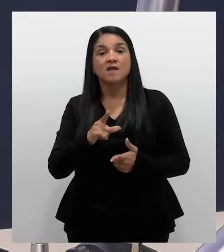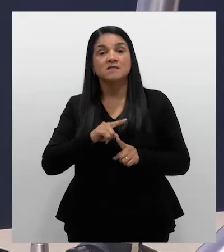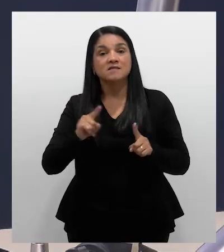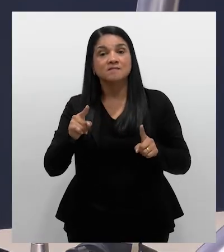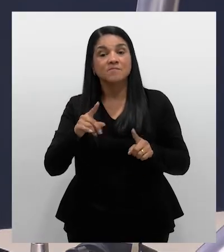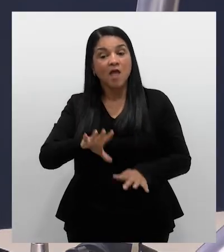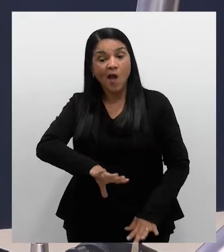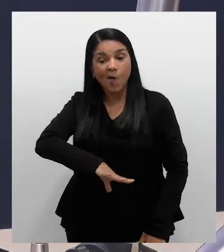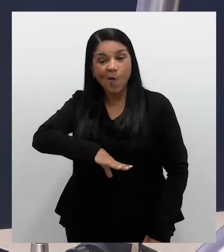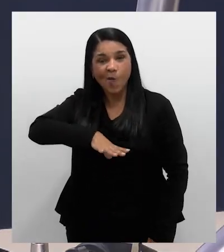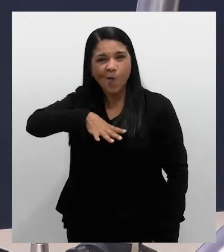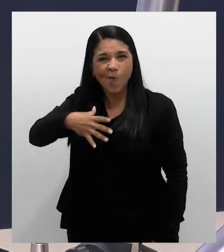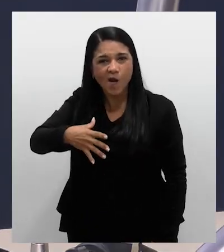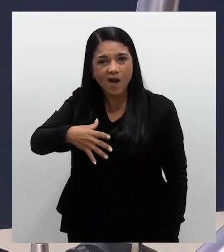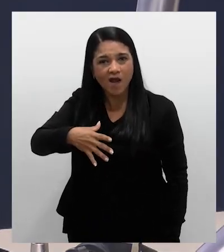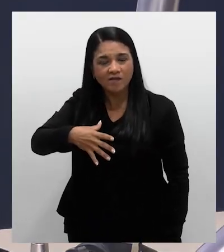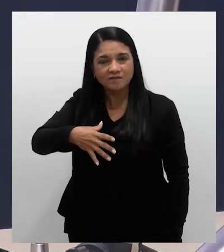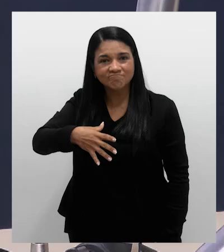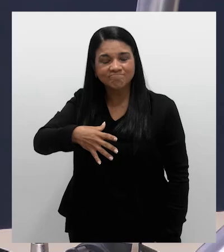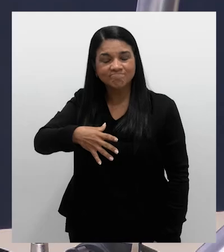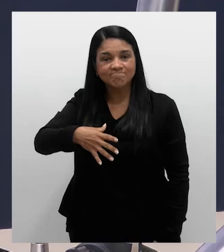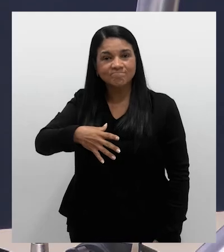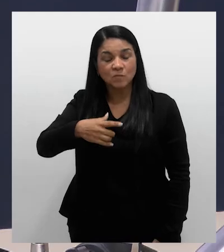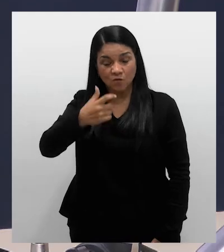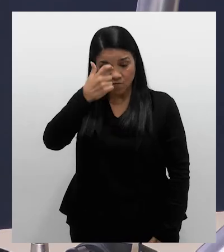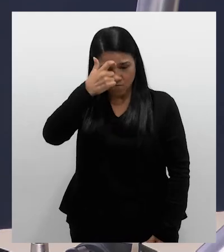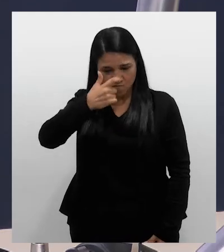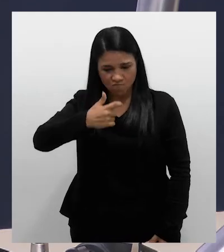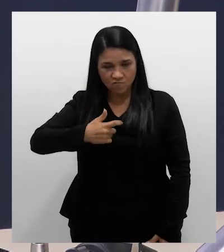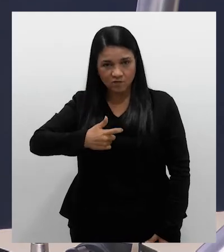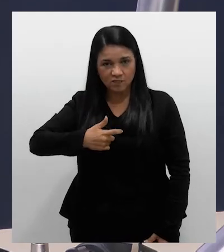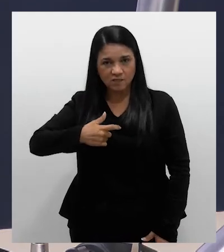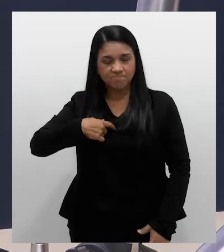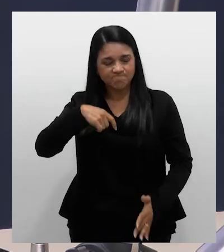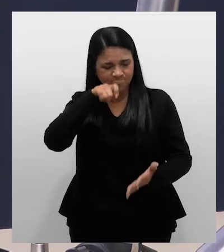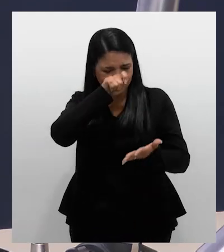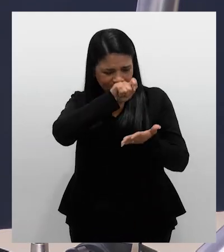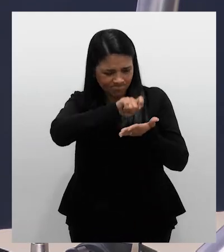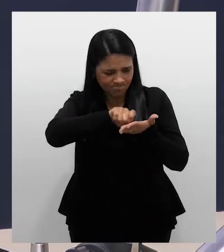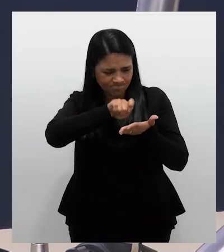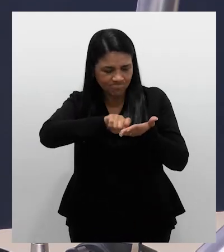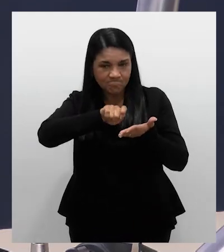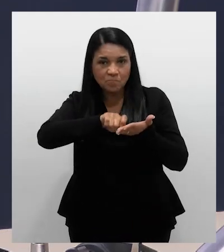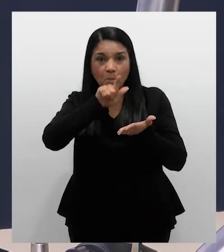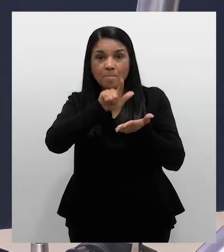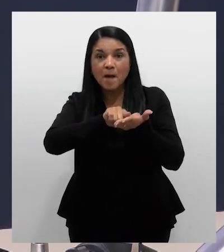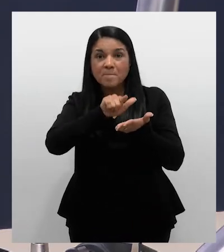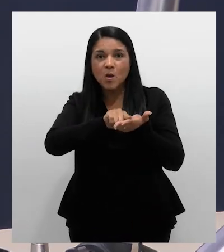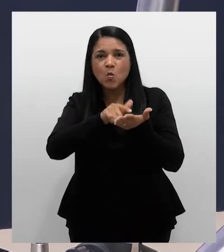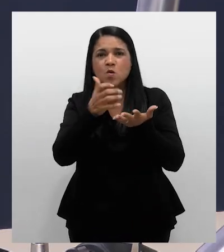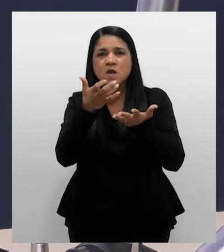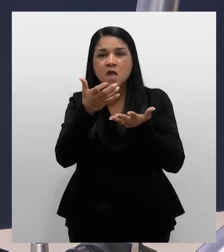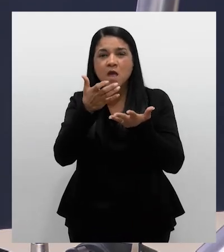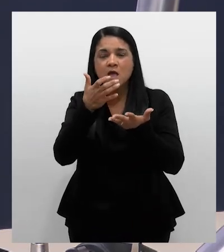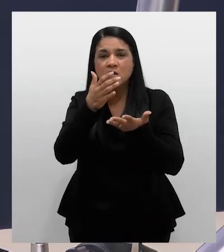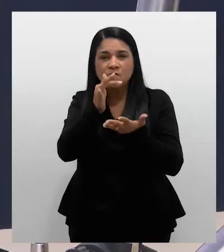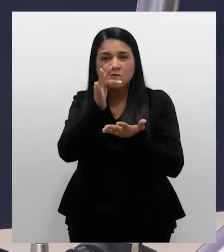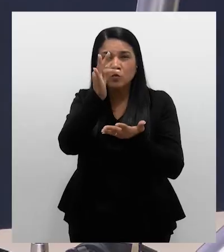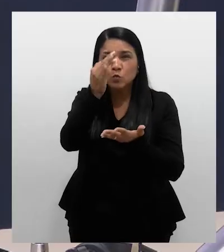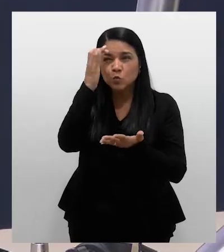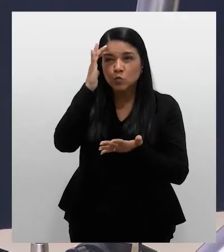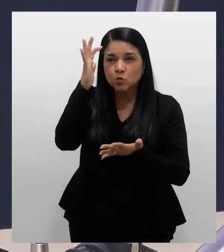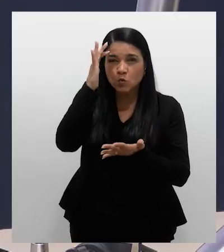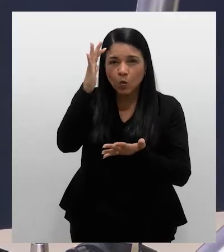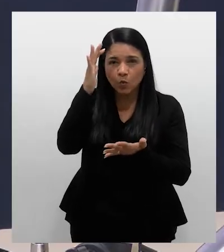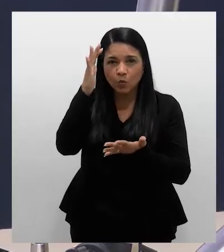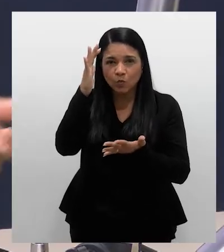pensamentos populares, a coragem ela surge quando você descreve num papel aquilo que você quer ser,